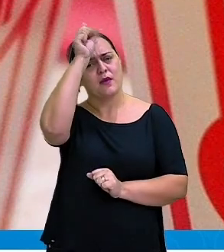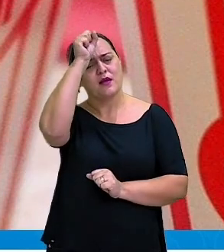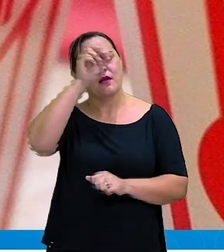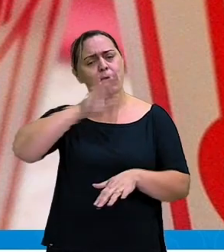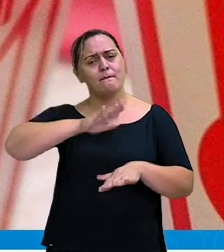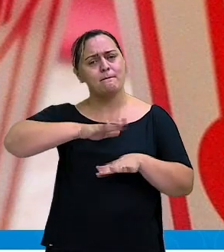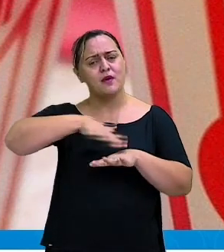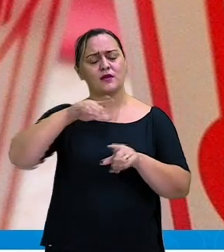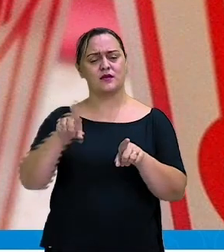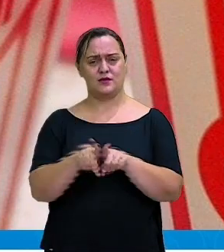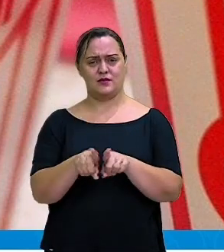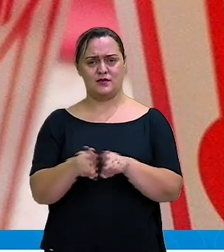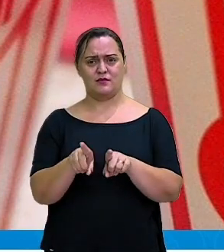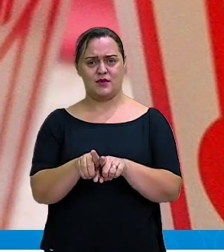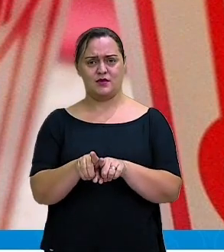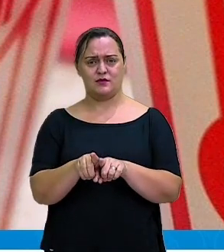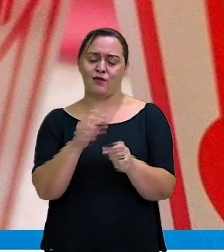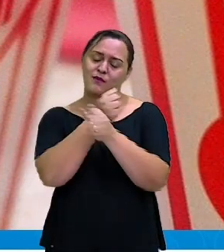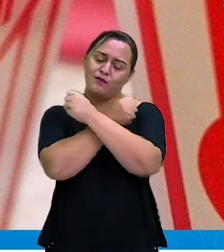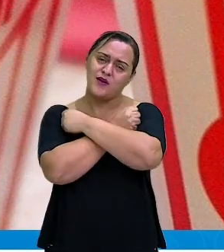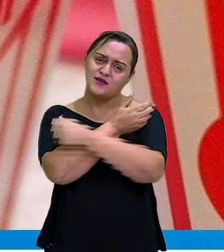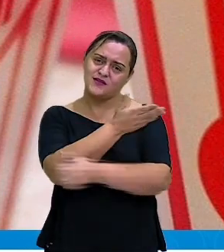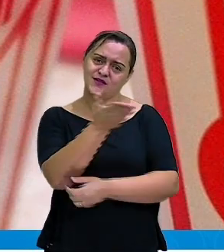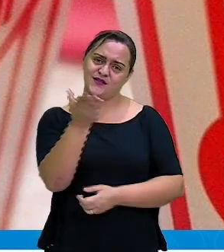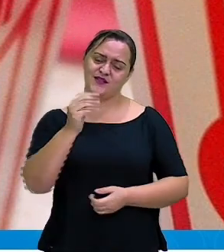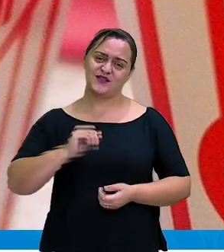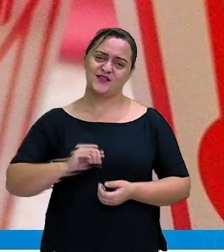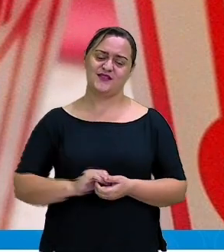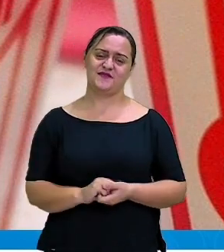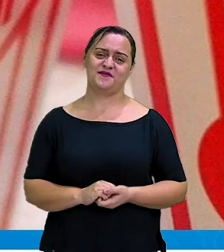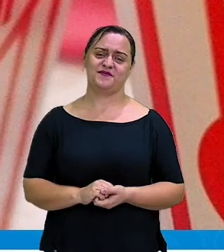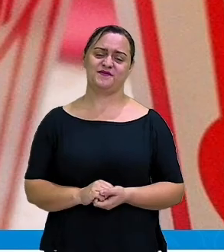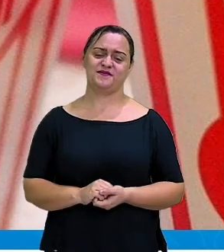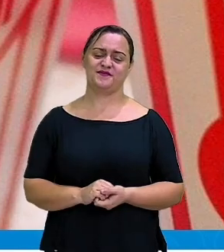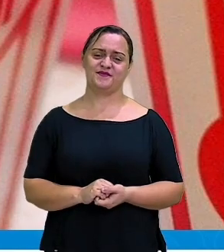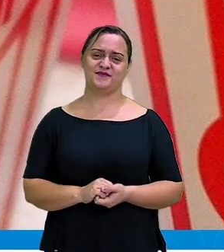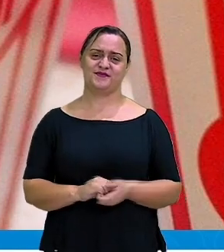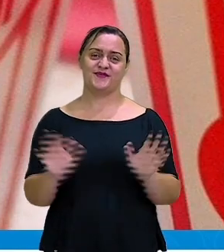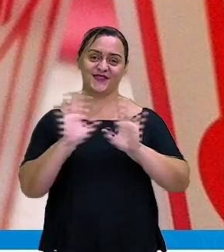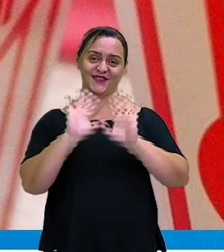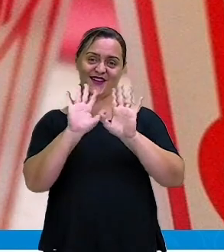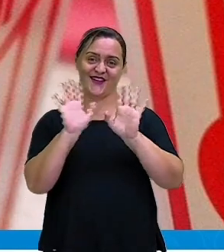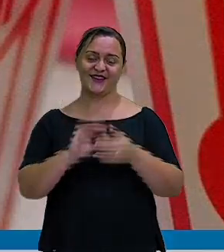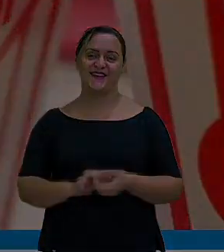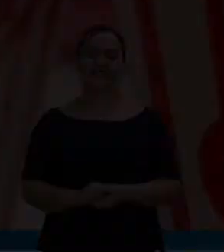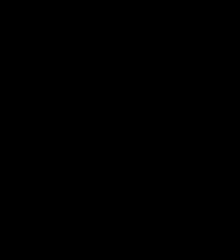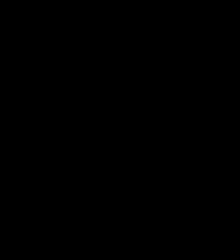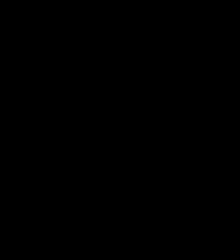compartilhar o seu conhecimento. Um abraço e até a nossa próxima aula. Tchau!